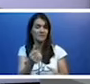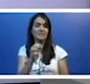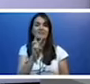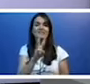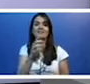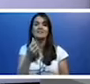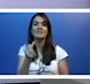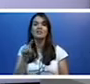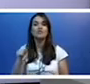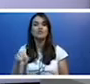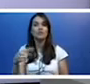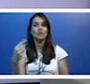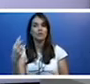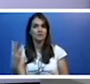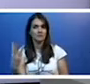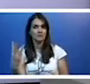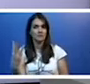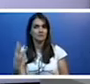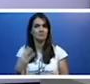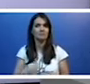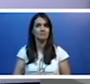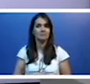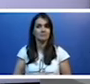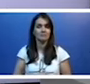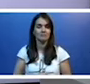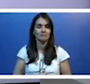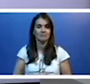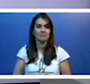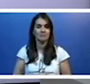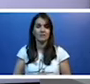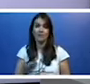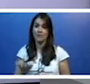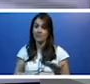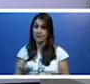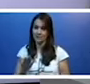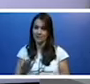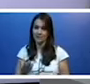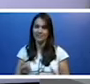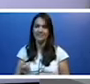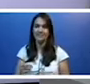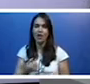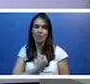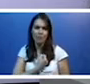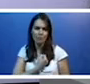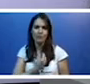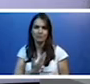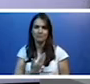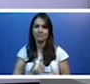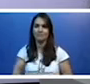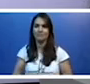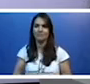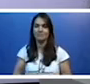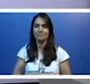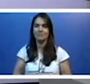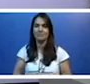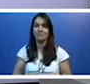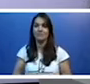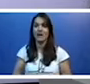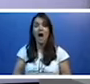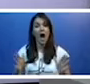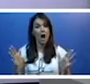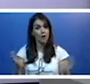36,3 e não 36,4 o DOC nós encontramos parte da altura da árvore